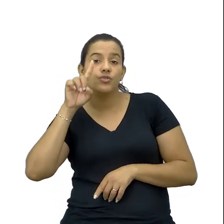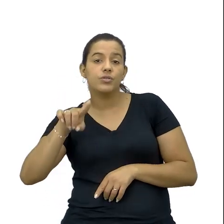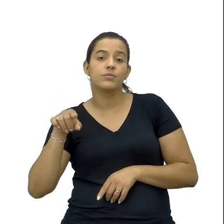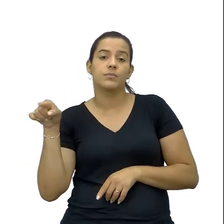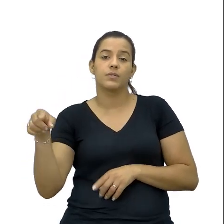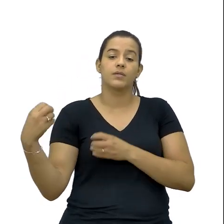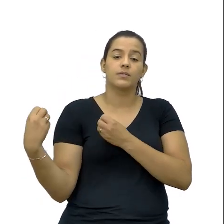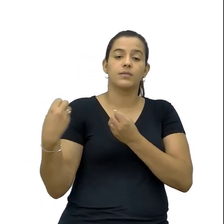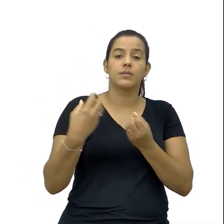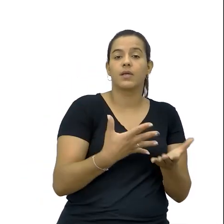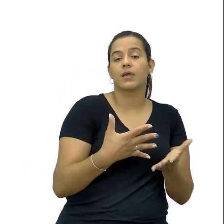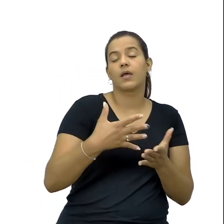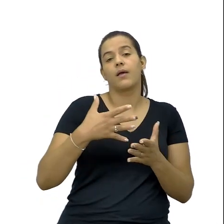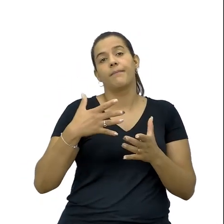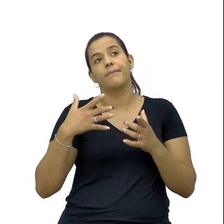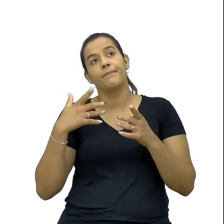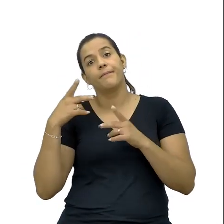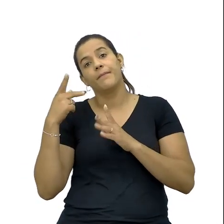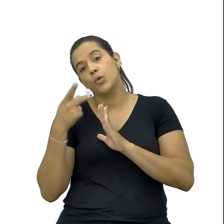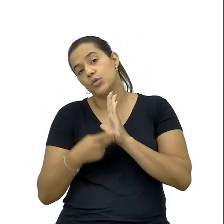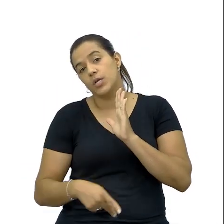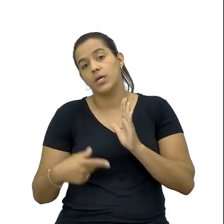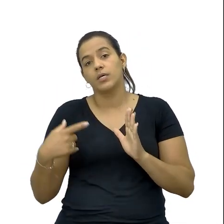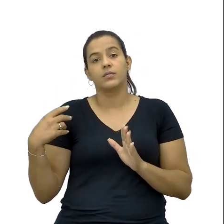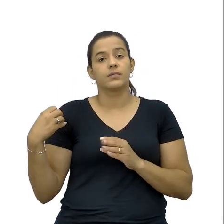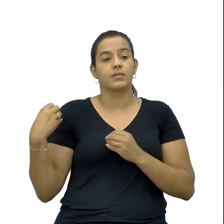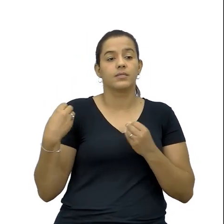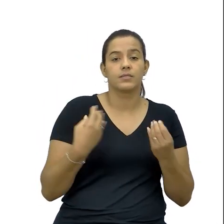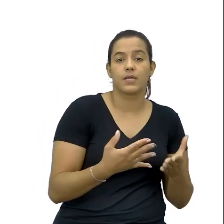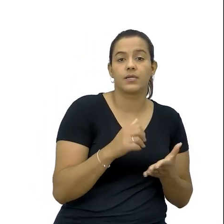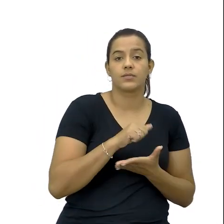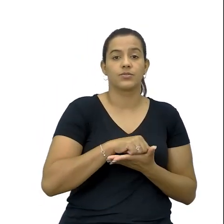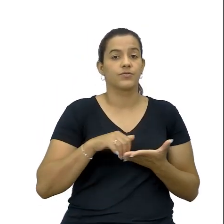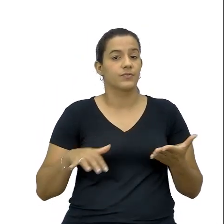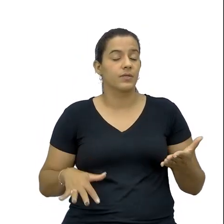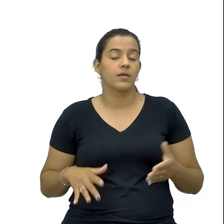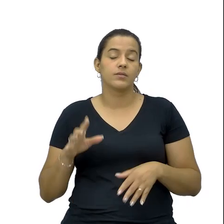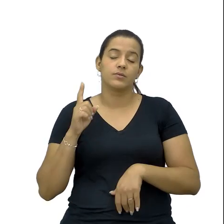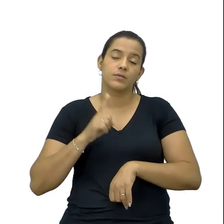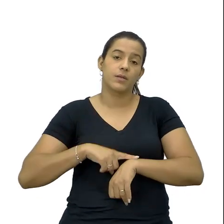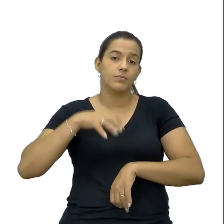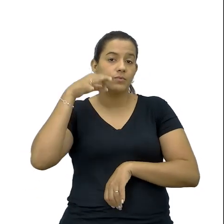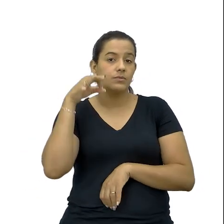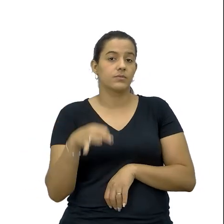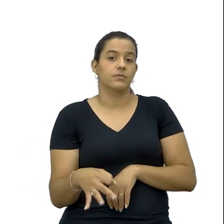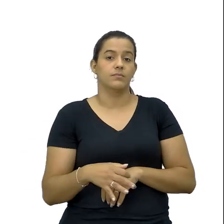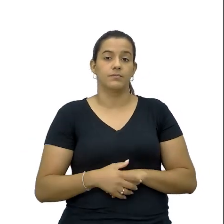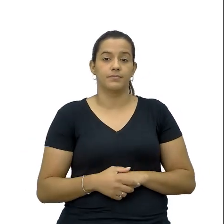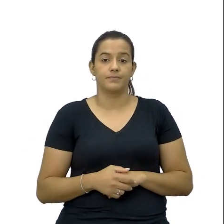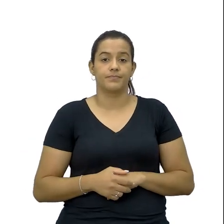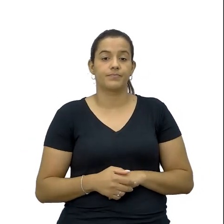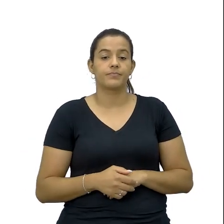projetos, né? Que a gente combine isso com eles, né? Sempre um trabalho, propor trabalhos